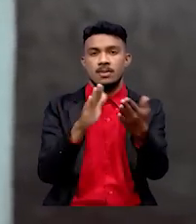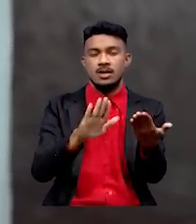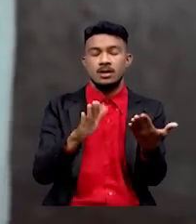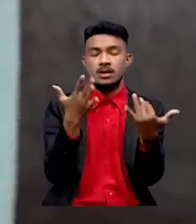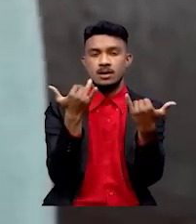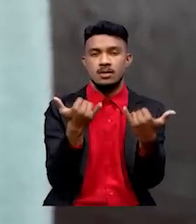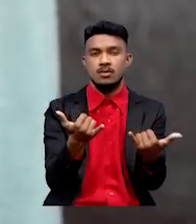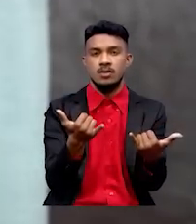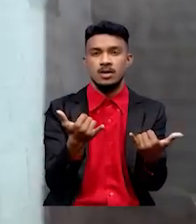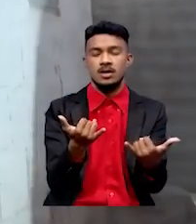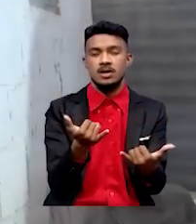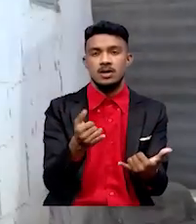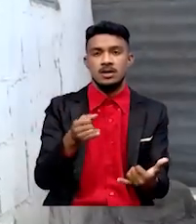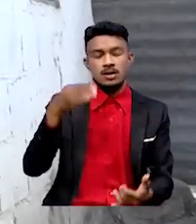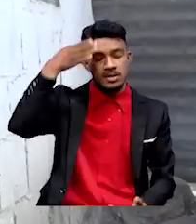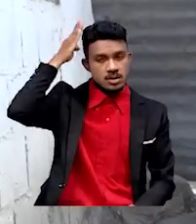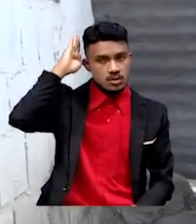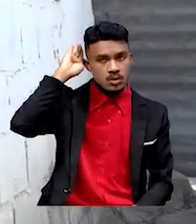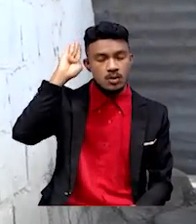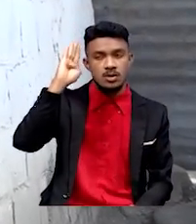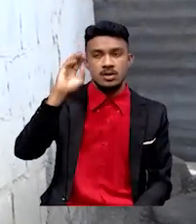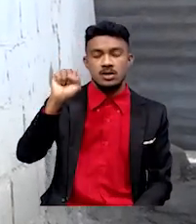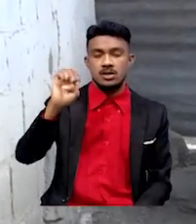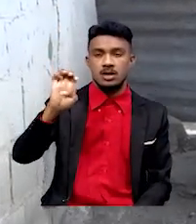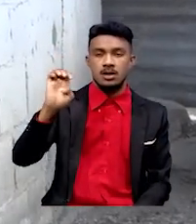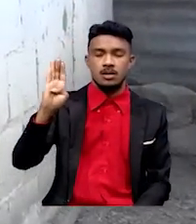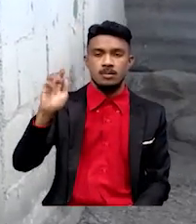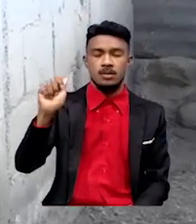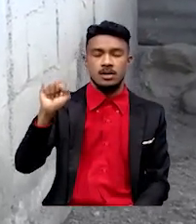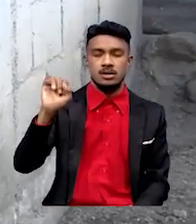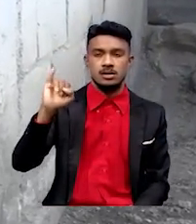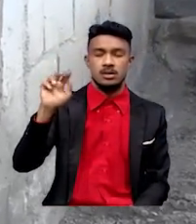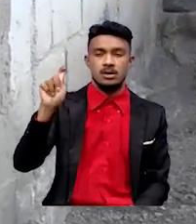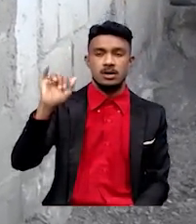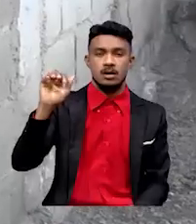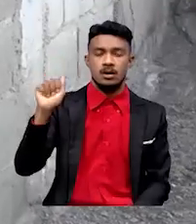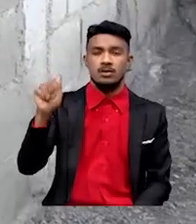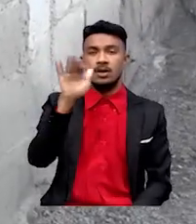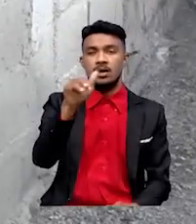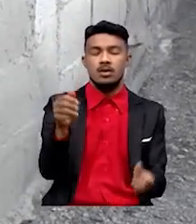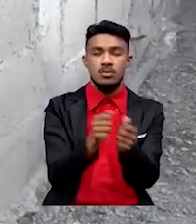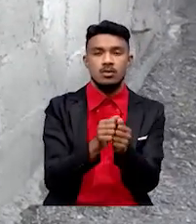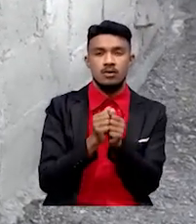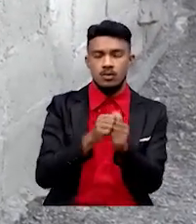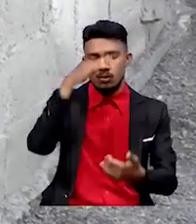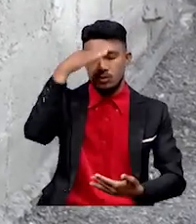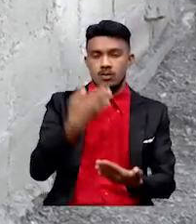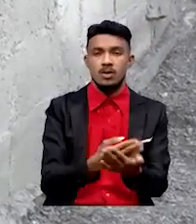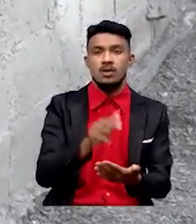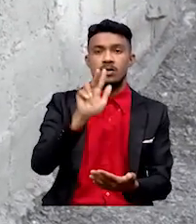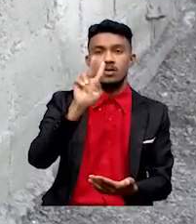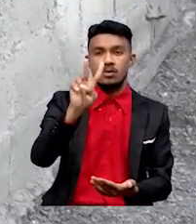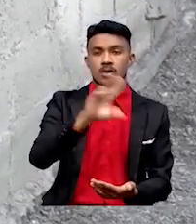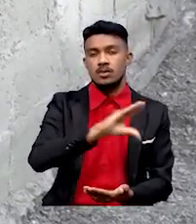dadaun ne, Senhor Sebastião hela ho oan nain rua. No oan nain tolu seluk.